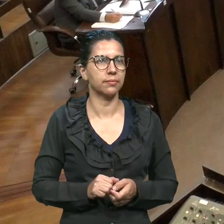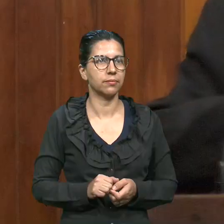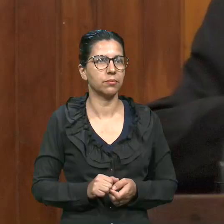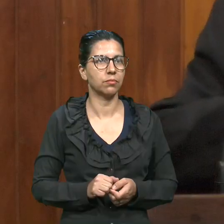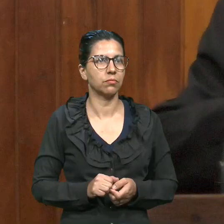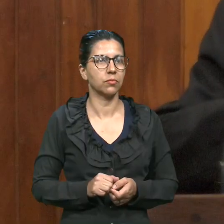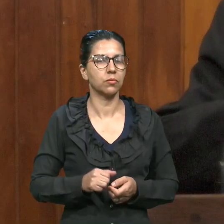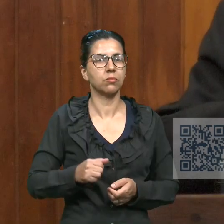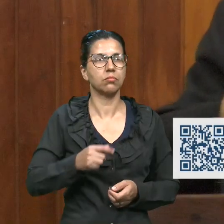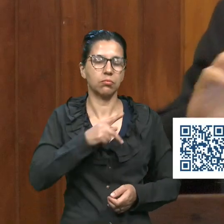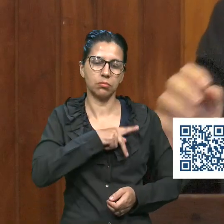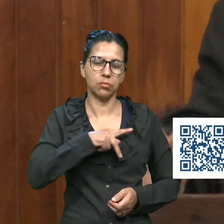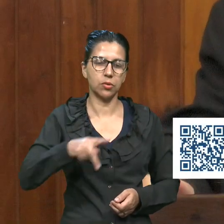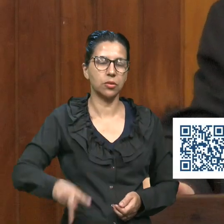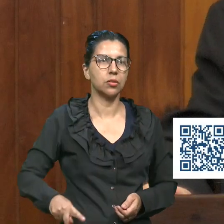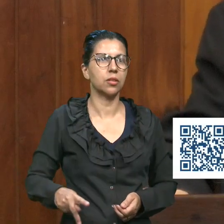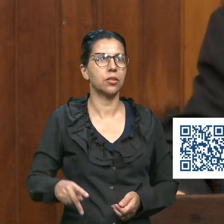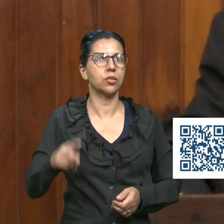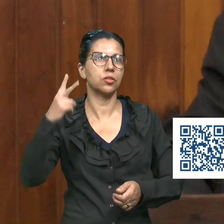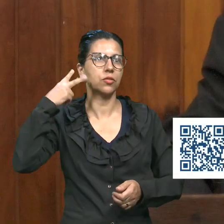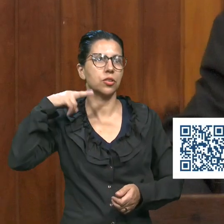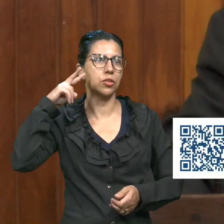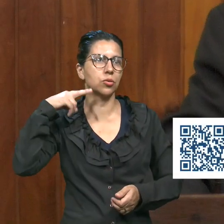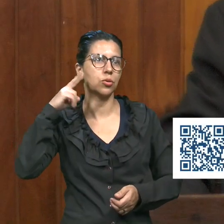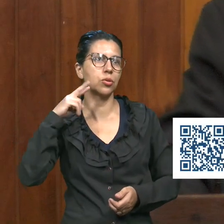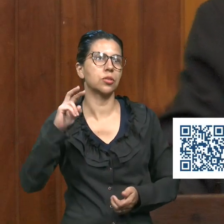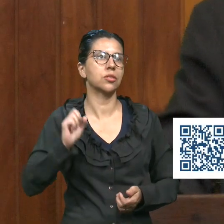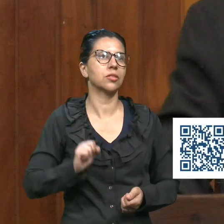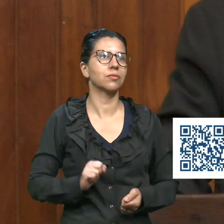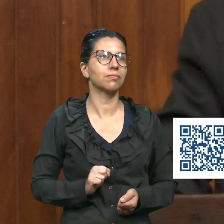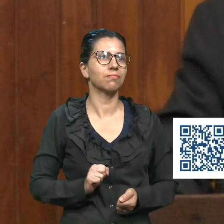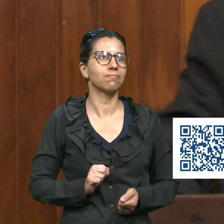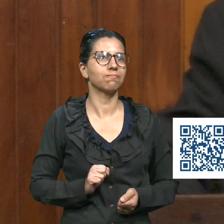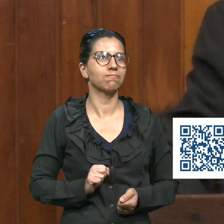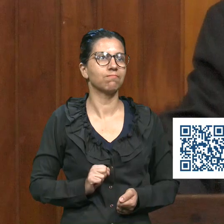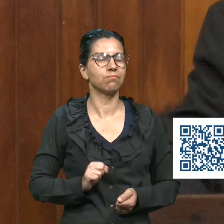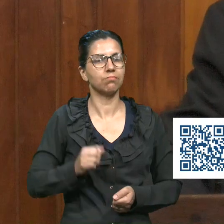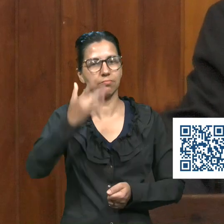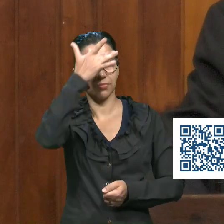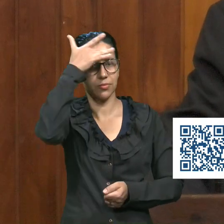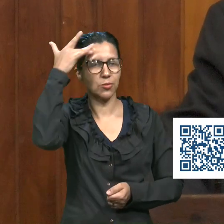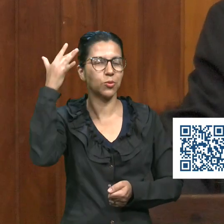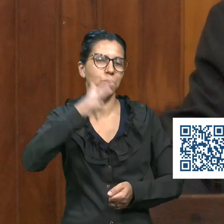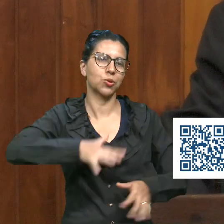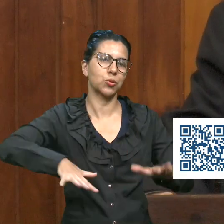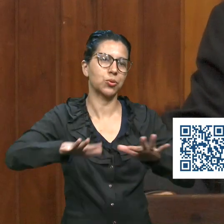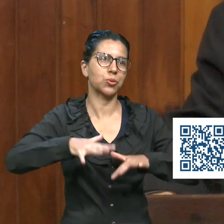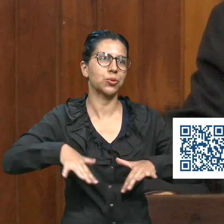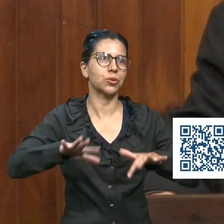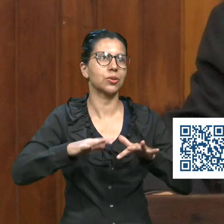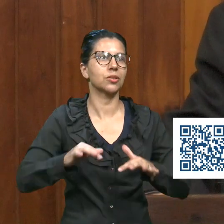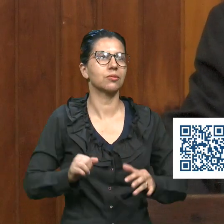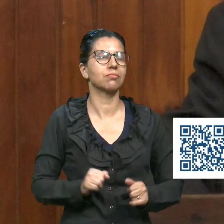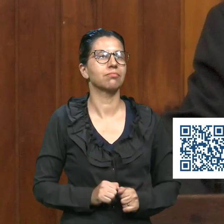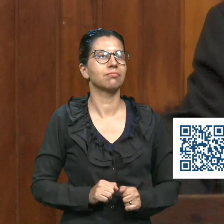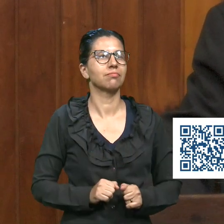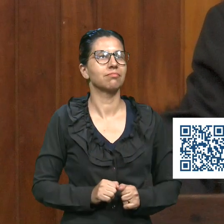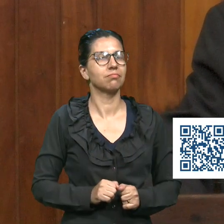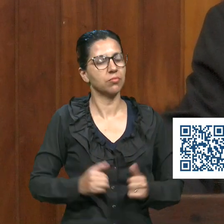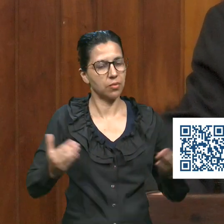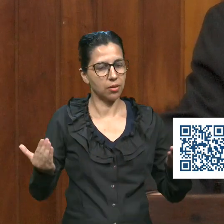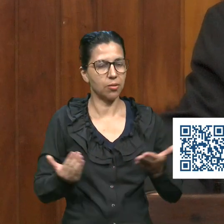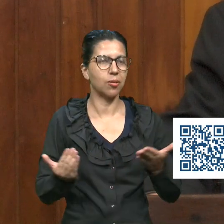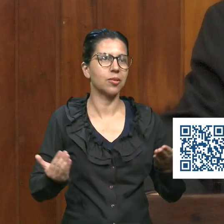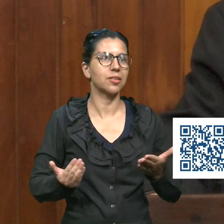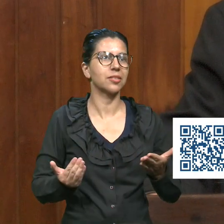Senhor presidente, senhoras vereadoras, senhores vereadores, senhores que nos visitam, eu reitero aqui mais uma